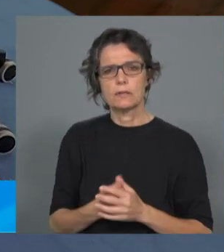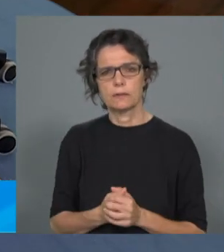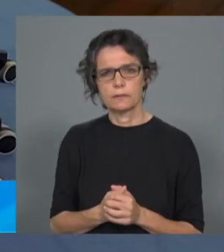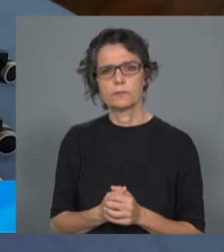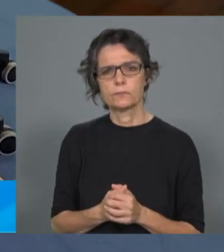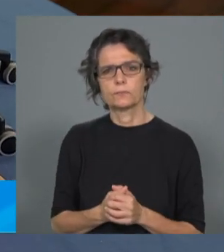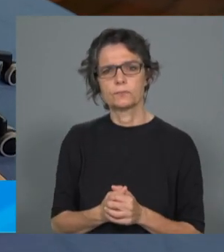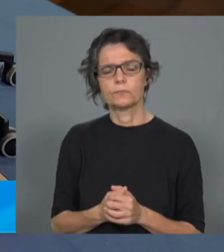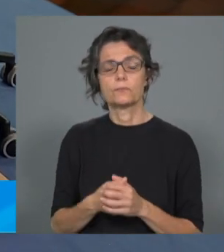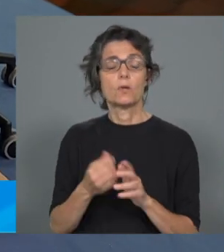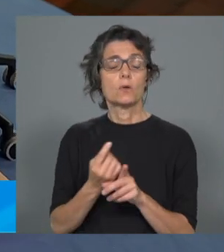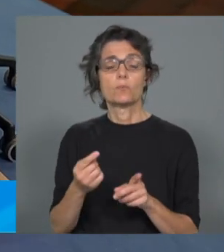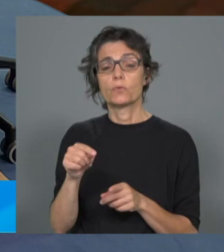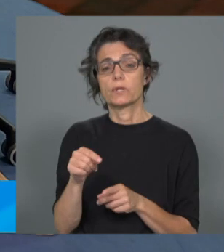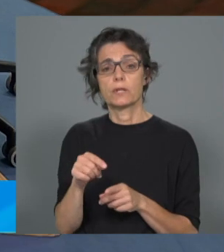o grande